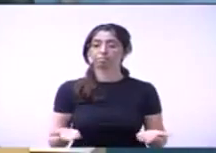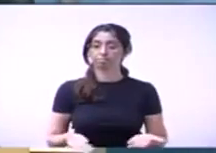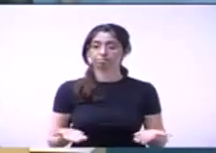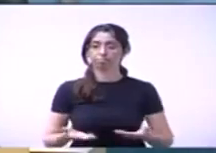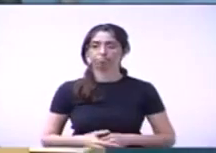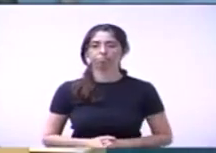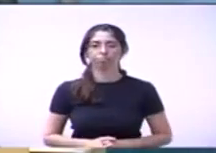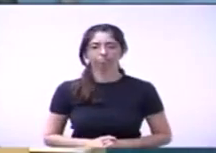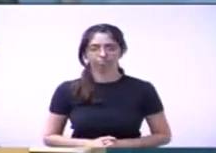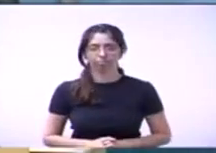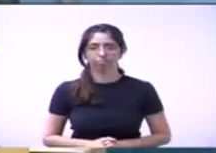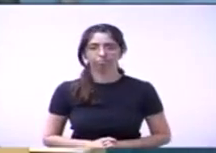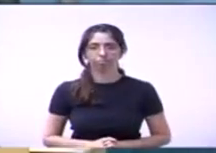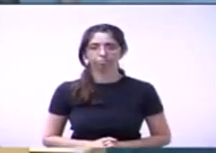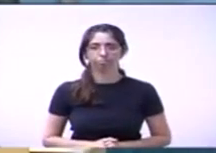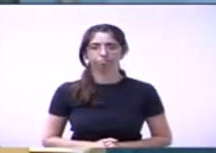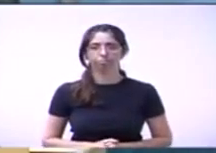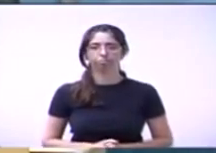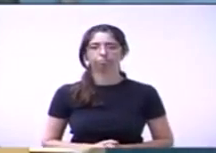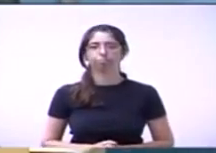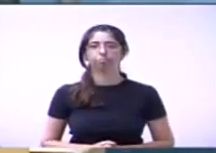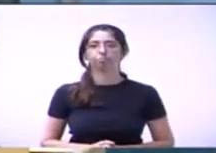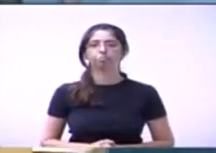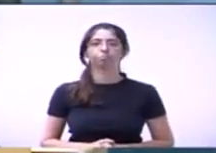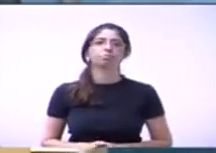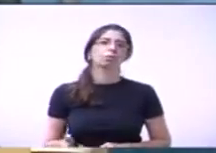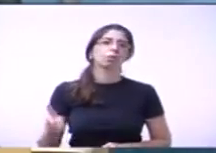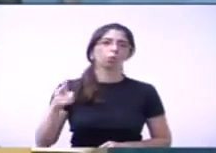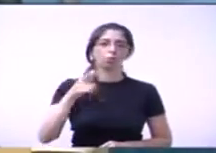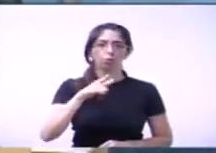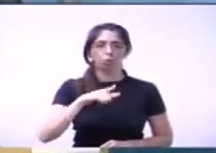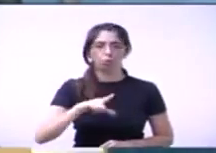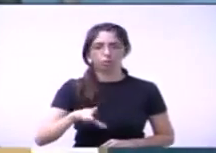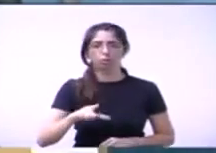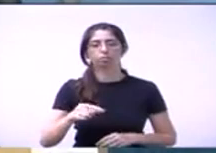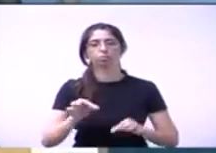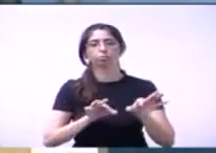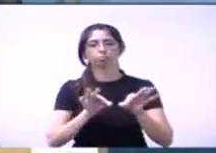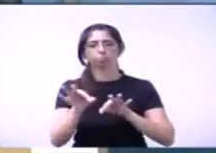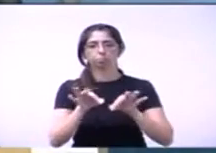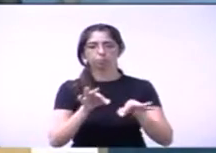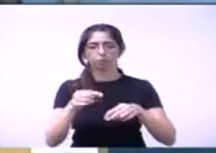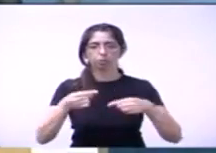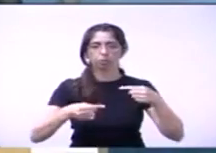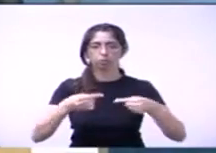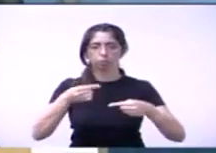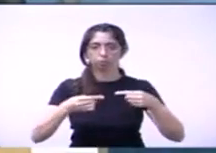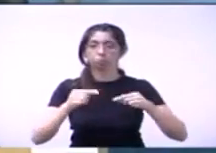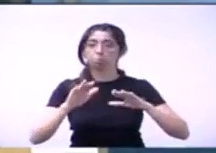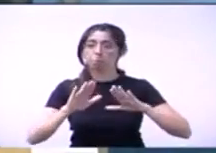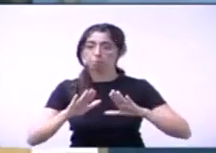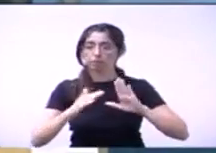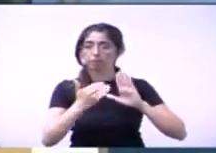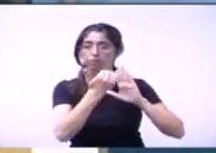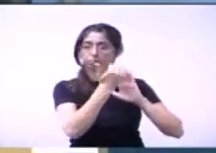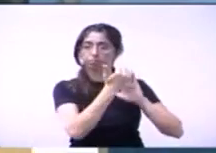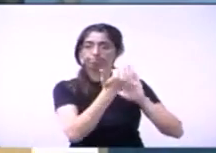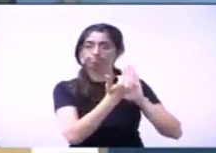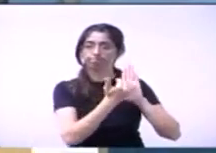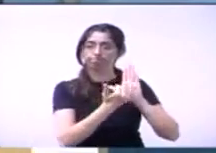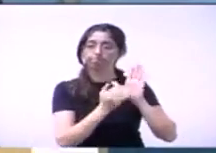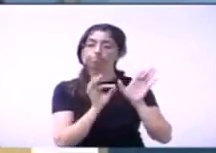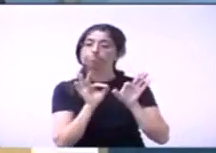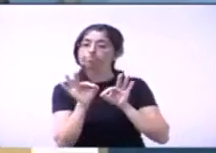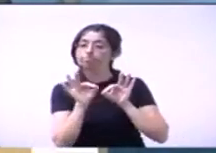vamos passar novamente a discussão do projeto, mas nós temos que retomar algumas falas. Na